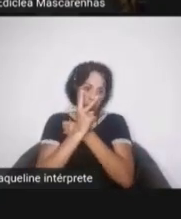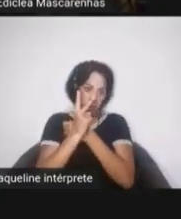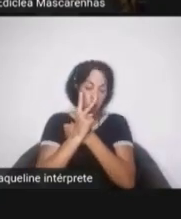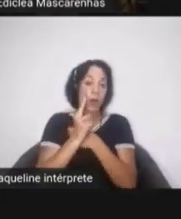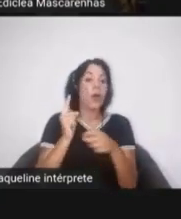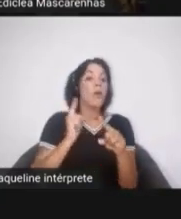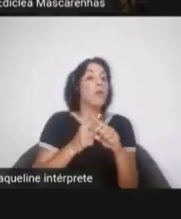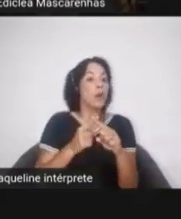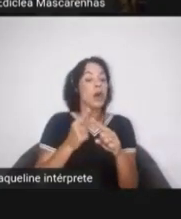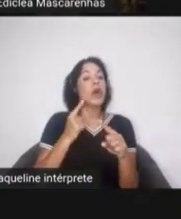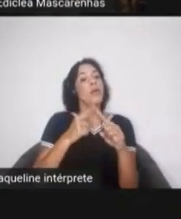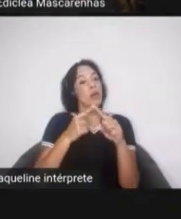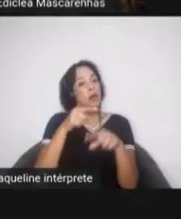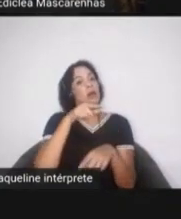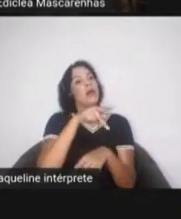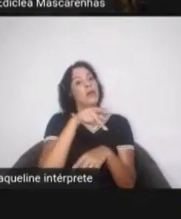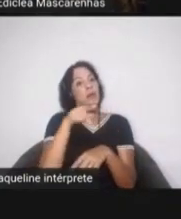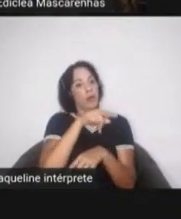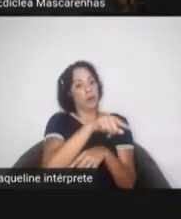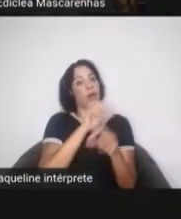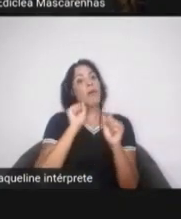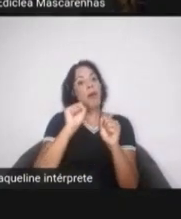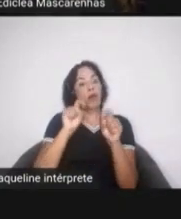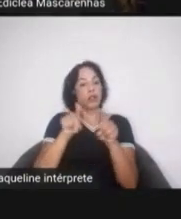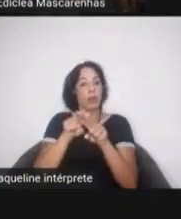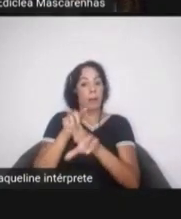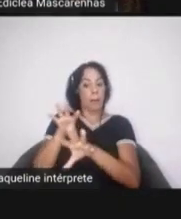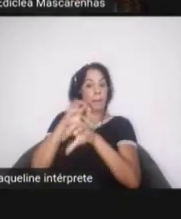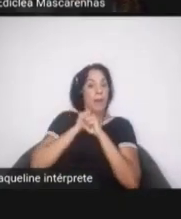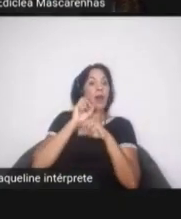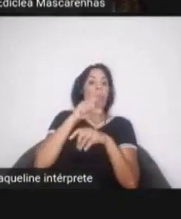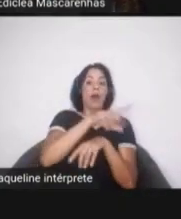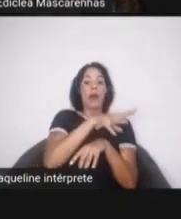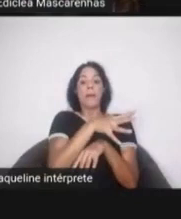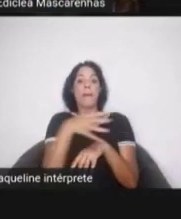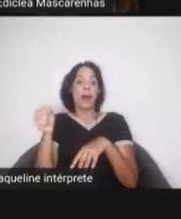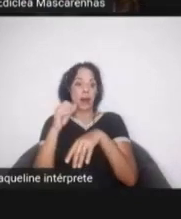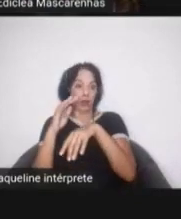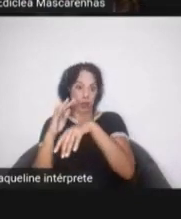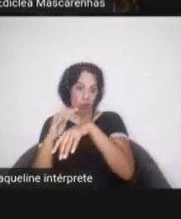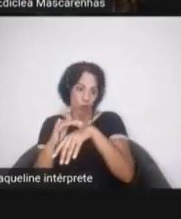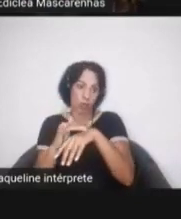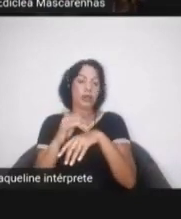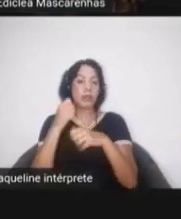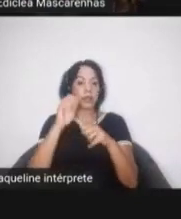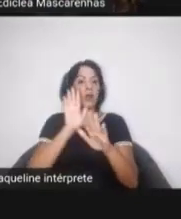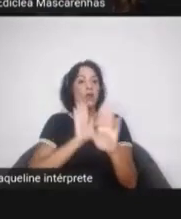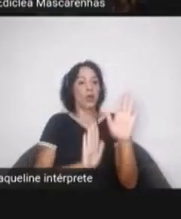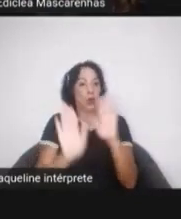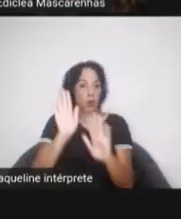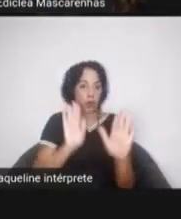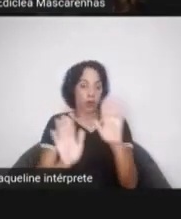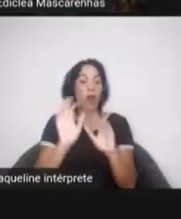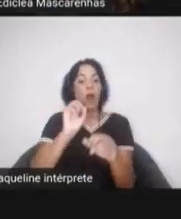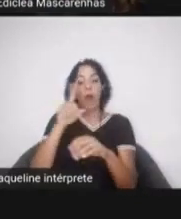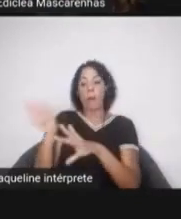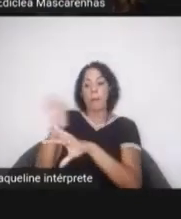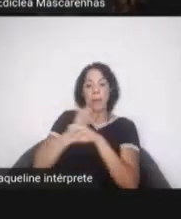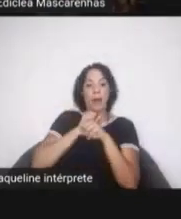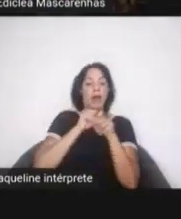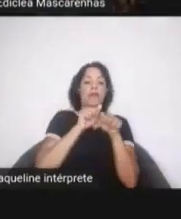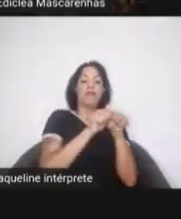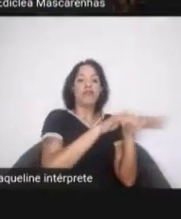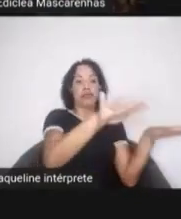também pode ser uma fonte de infecção secundária para a criança, ou então também um vetor de transmissão para